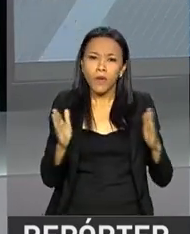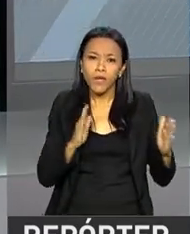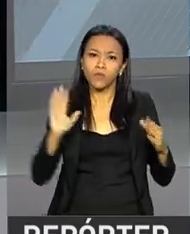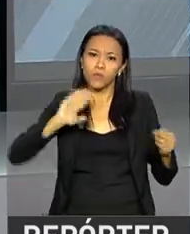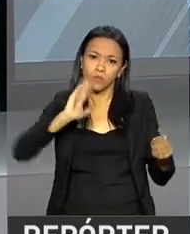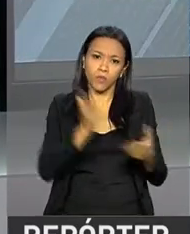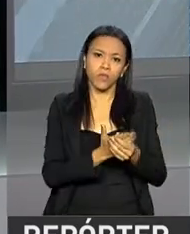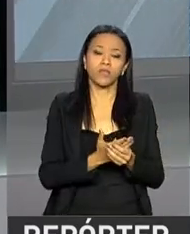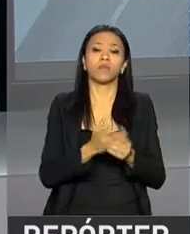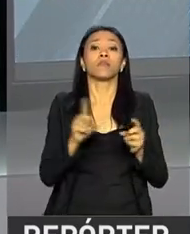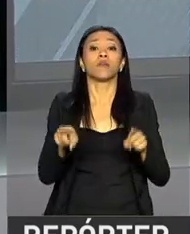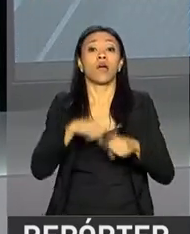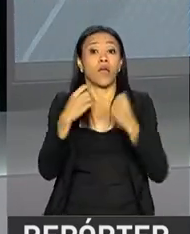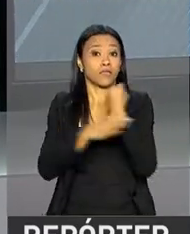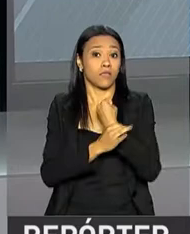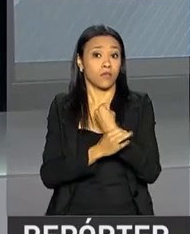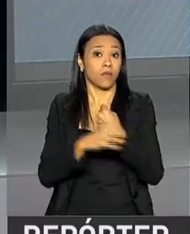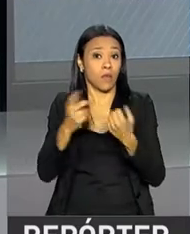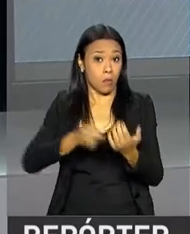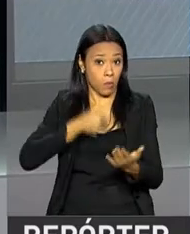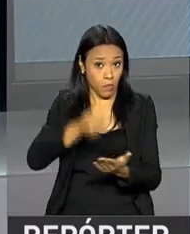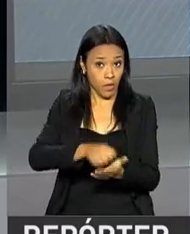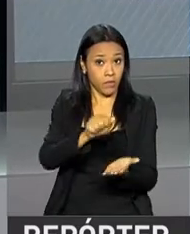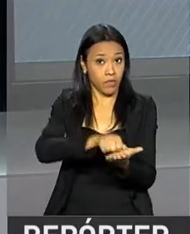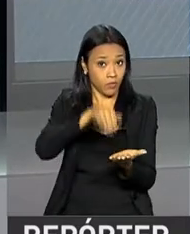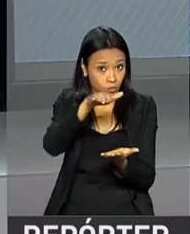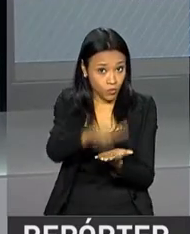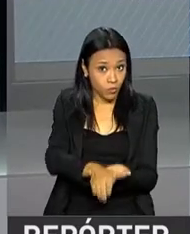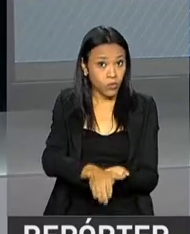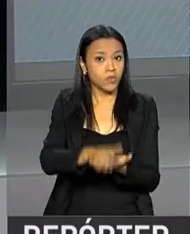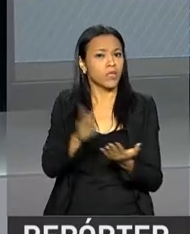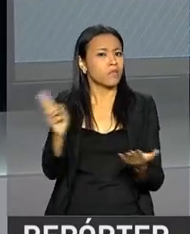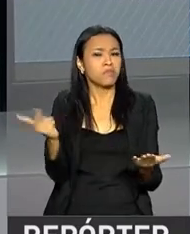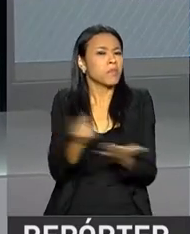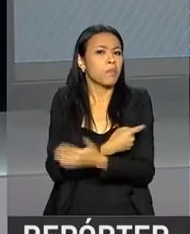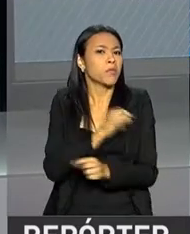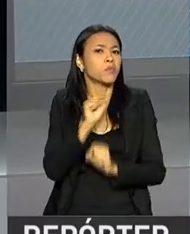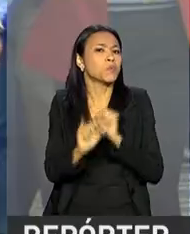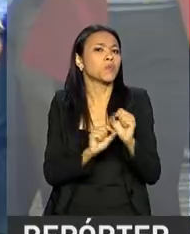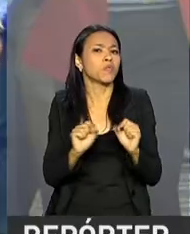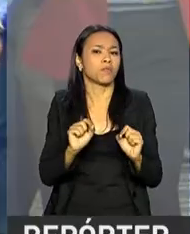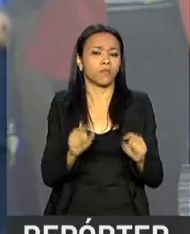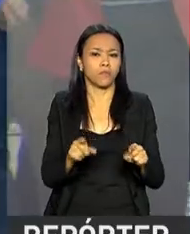de garantir o pagamento de multas de acordo com a gravidade da infração.